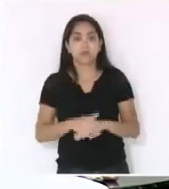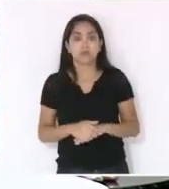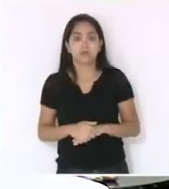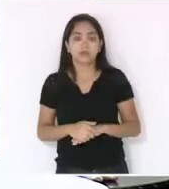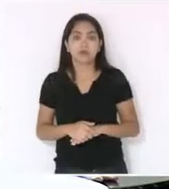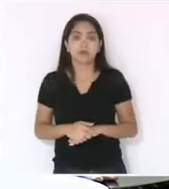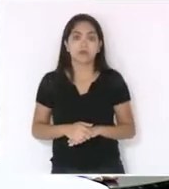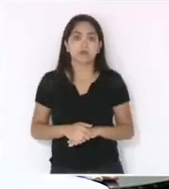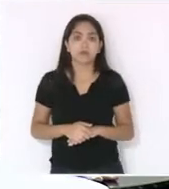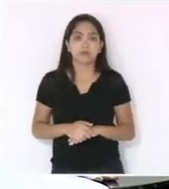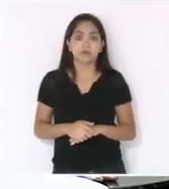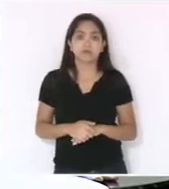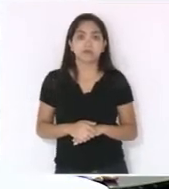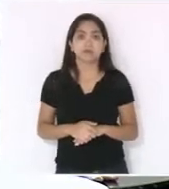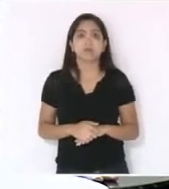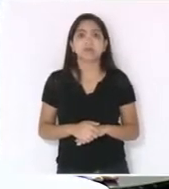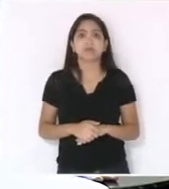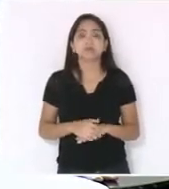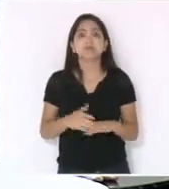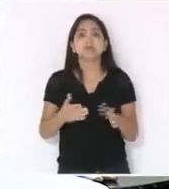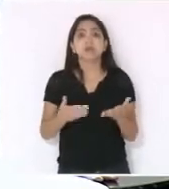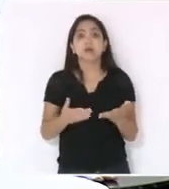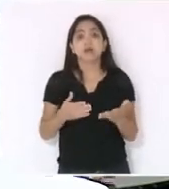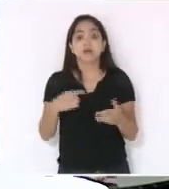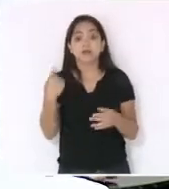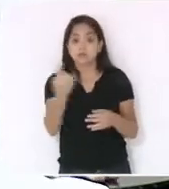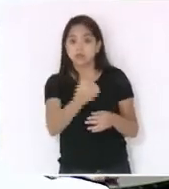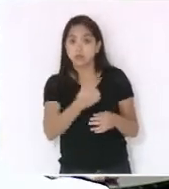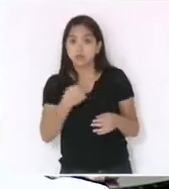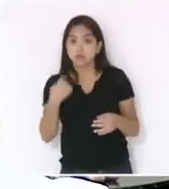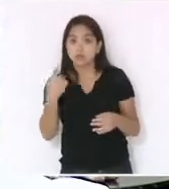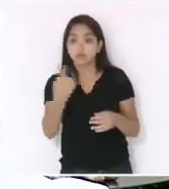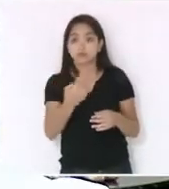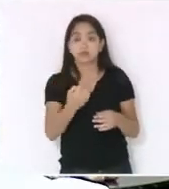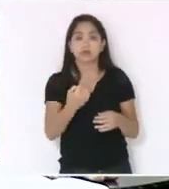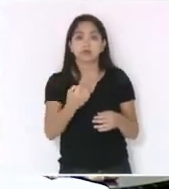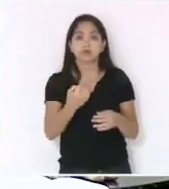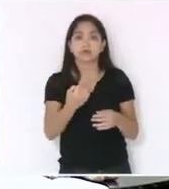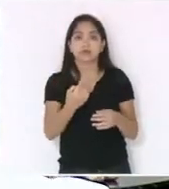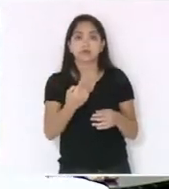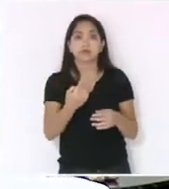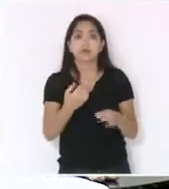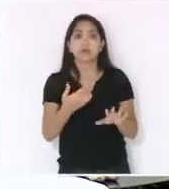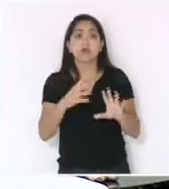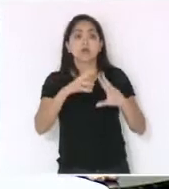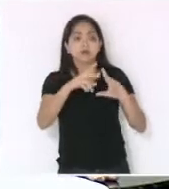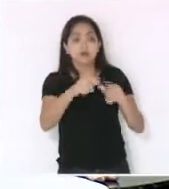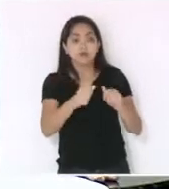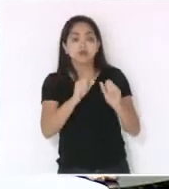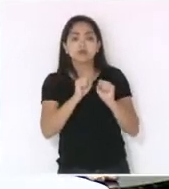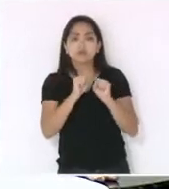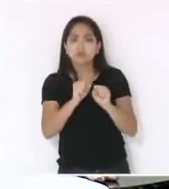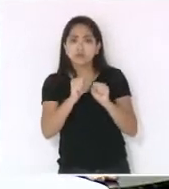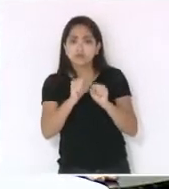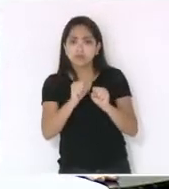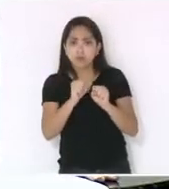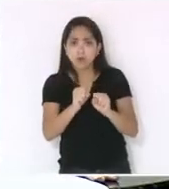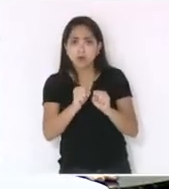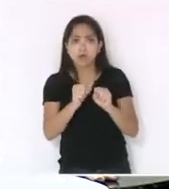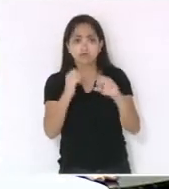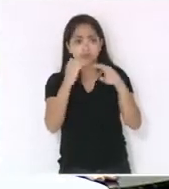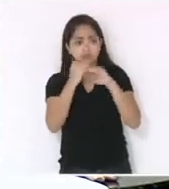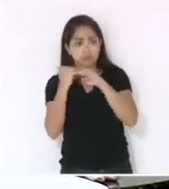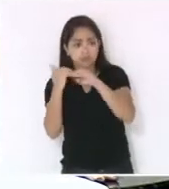Aqueles que são eleitos e pagos por nós para fazer com que todos possam usufruir da igualdade